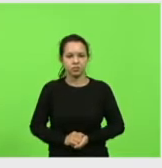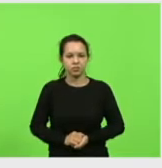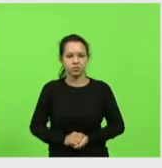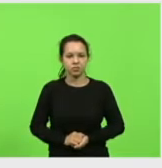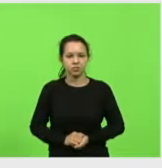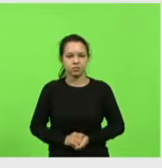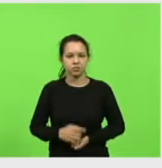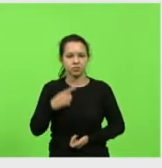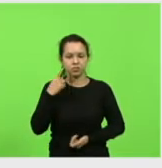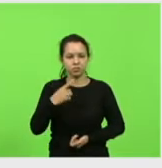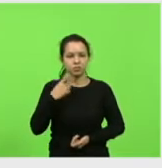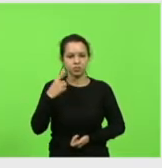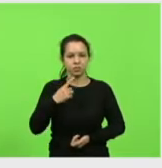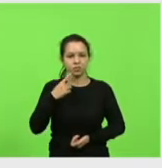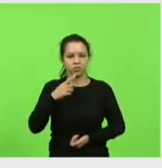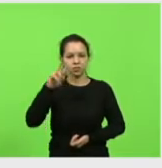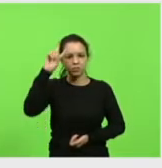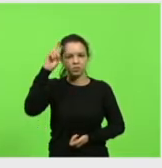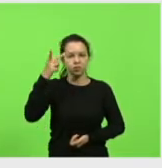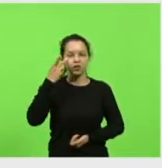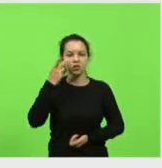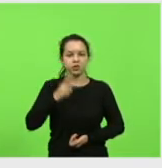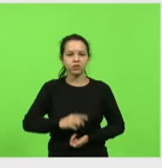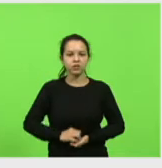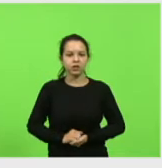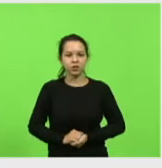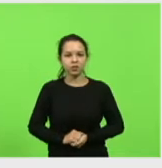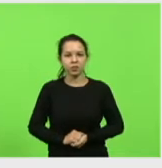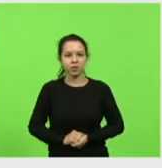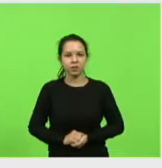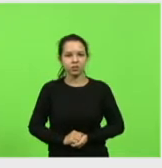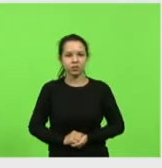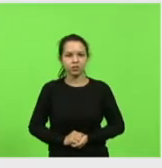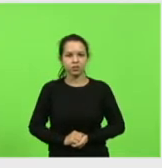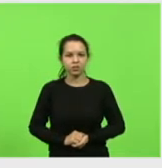Como vota deputado Rodrigo Minotto.